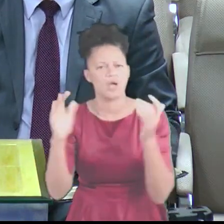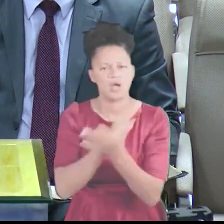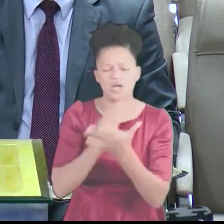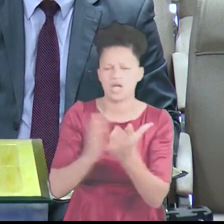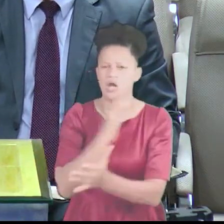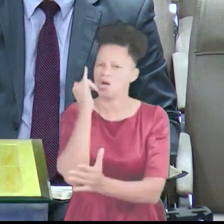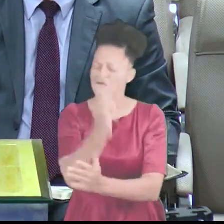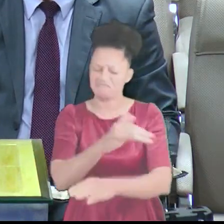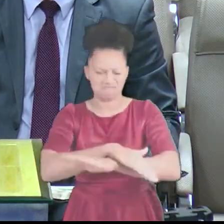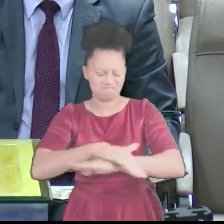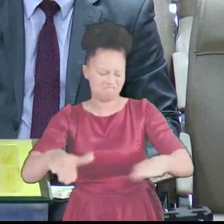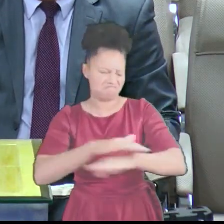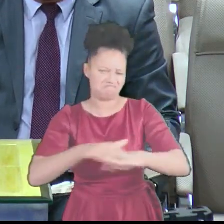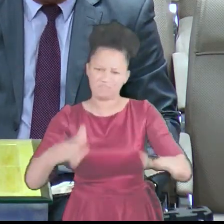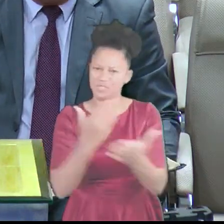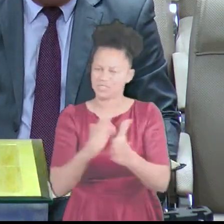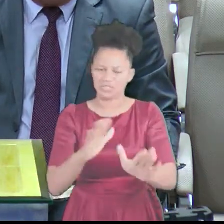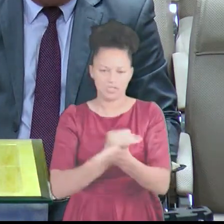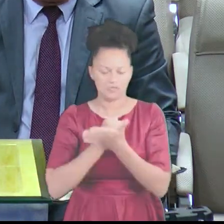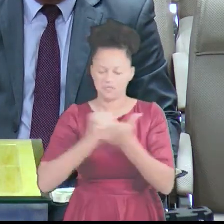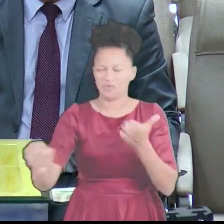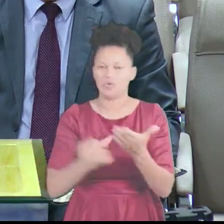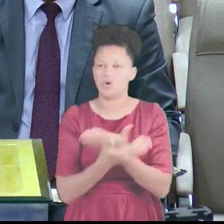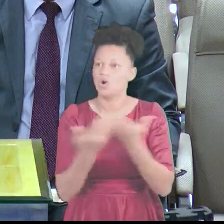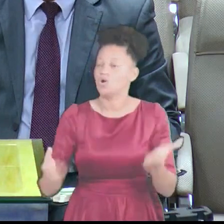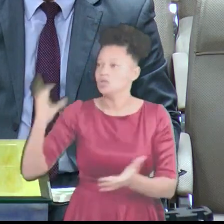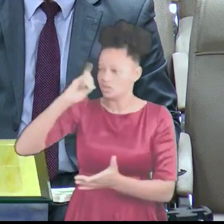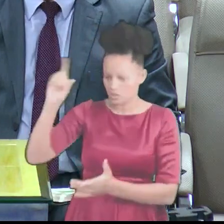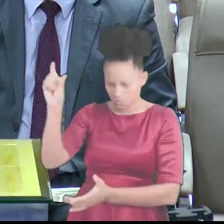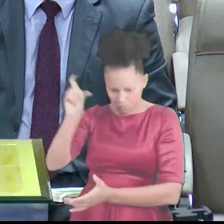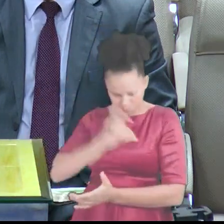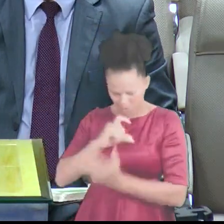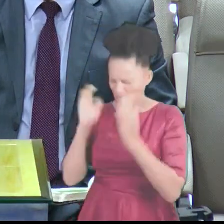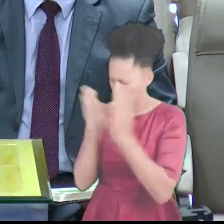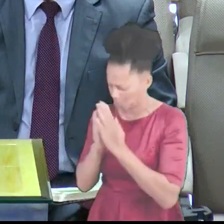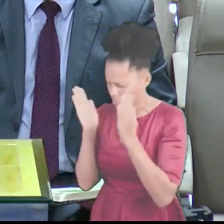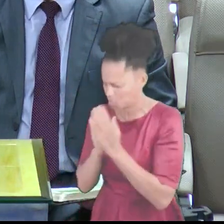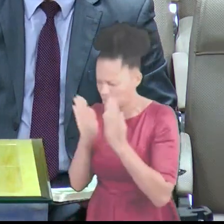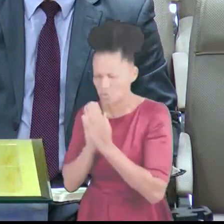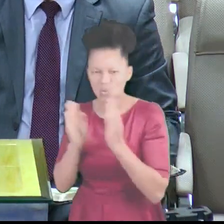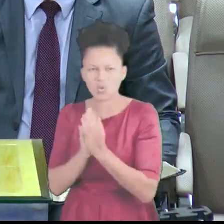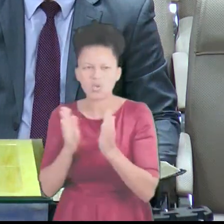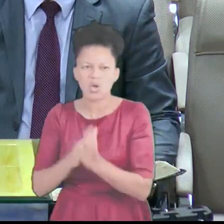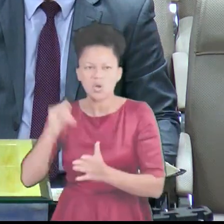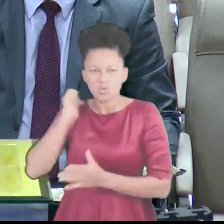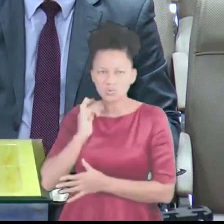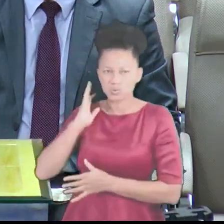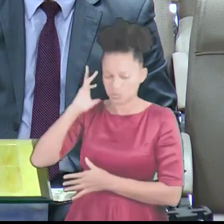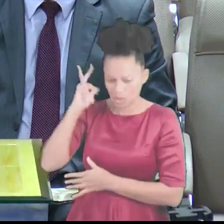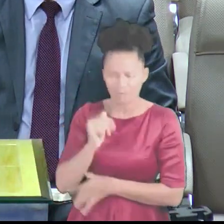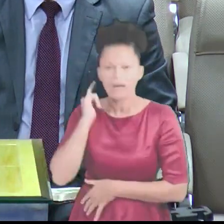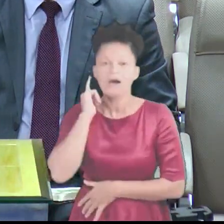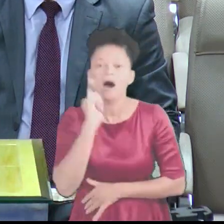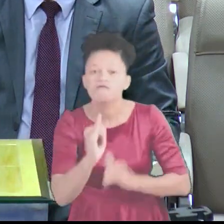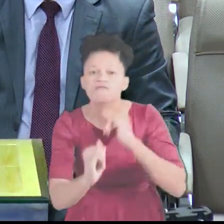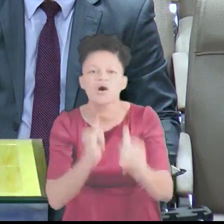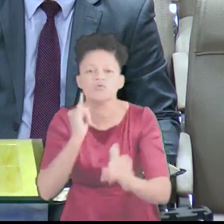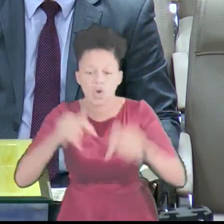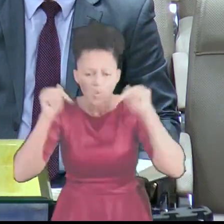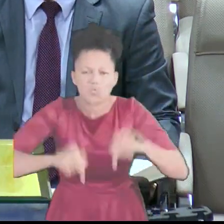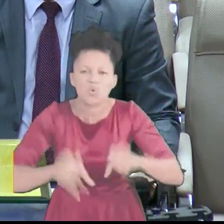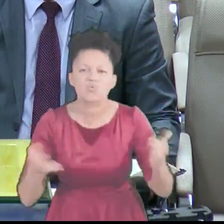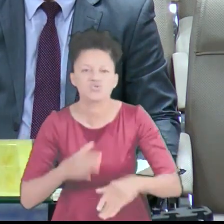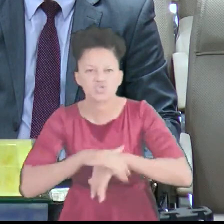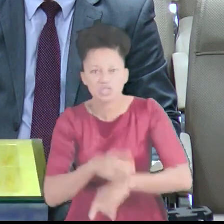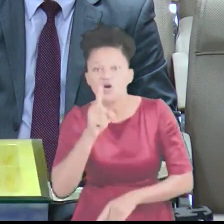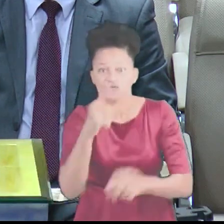mandou você desistir? Foi essa palavra que Deus me deu em oração esta madrugada, para dizer a alguém aqui nesta